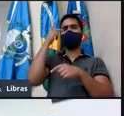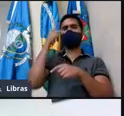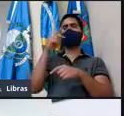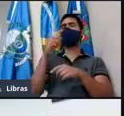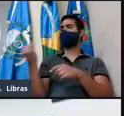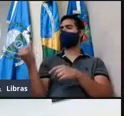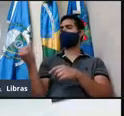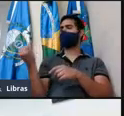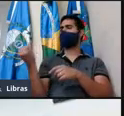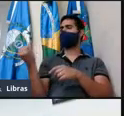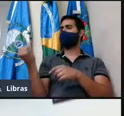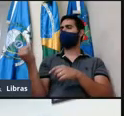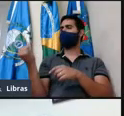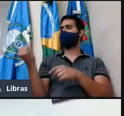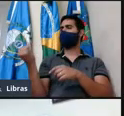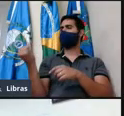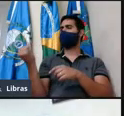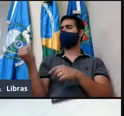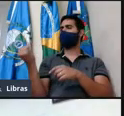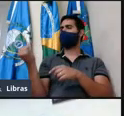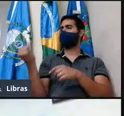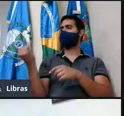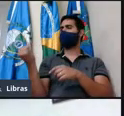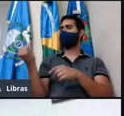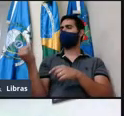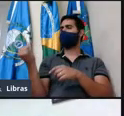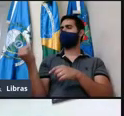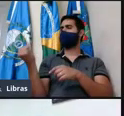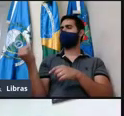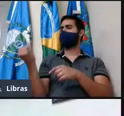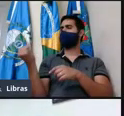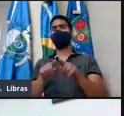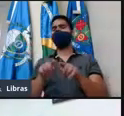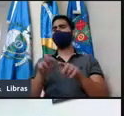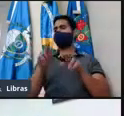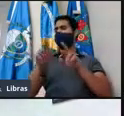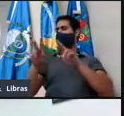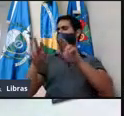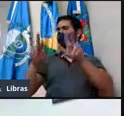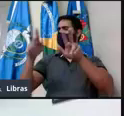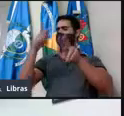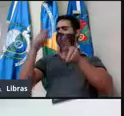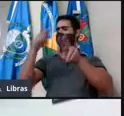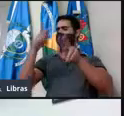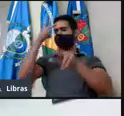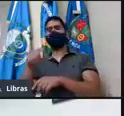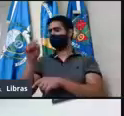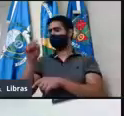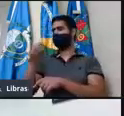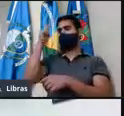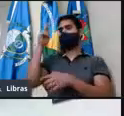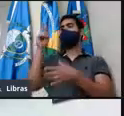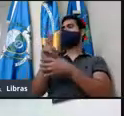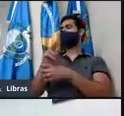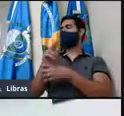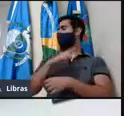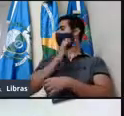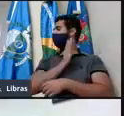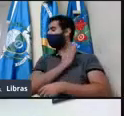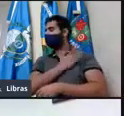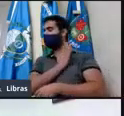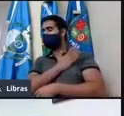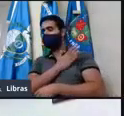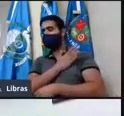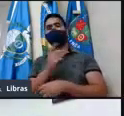Luciano, Maria Cecília, Rodolfo, Luana Prado, João Bosco e Vinícius. Destacamos o valor deste valenciano que leva no coração sua cidade natal e